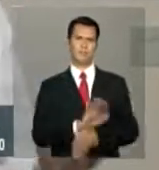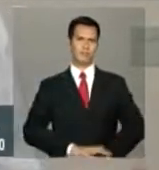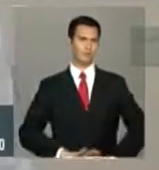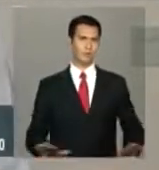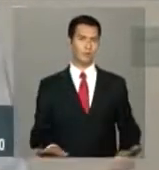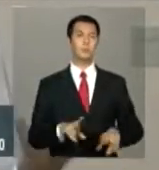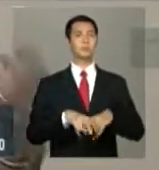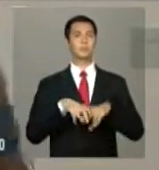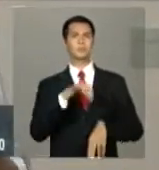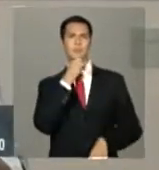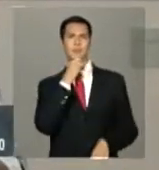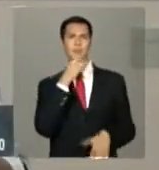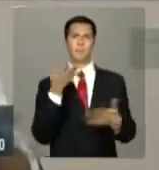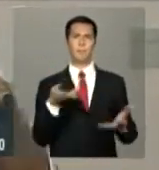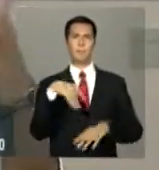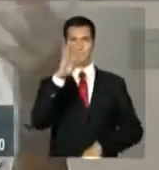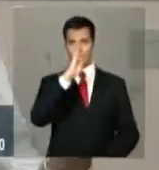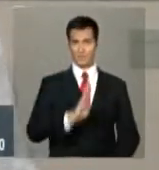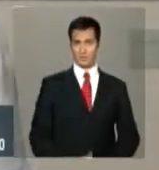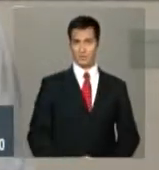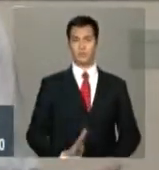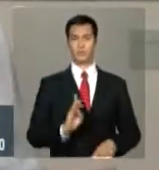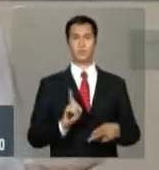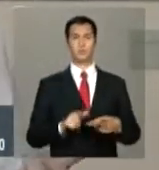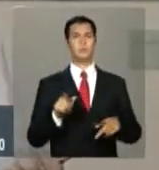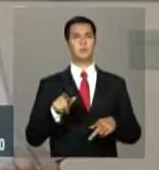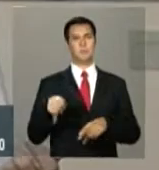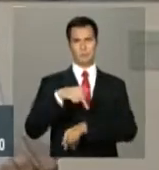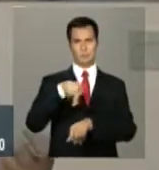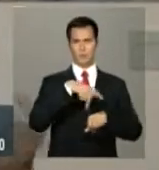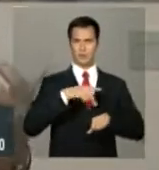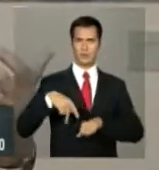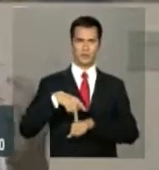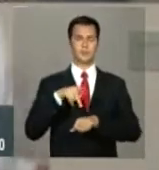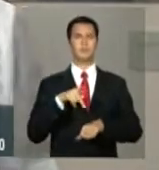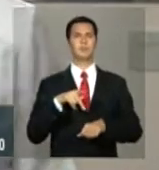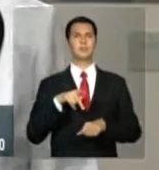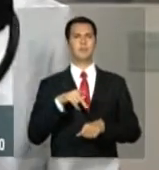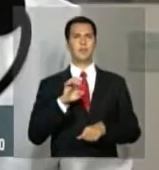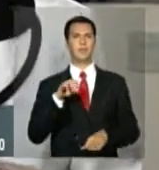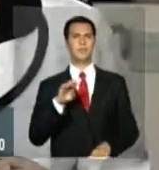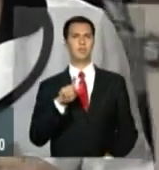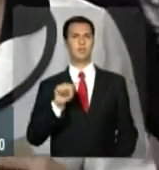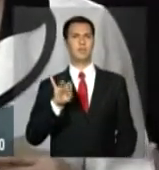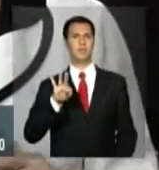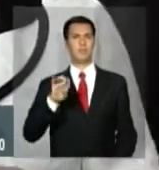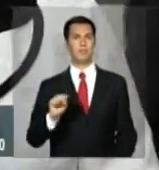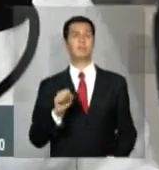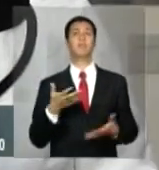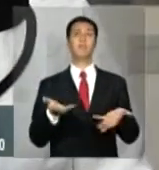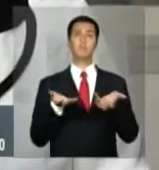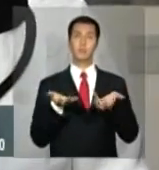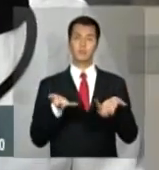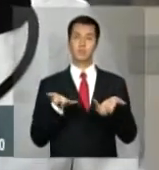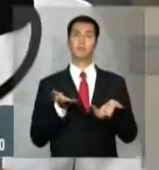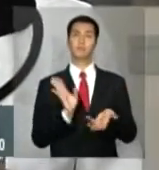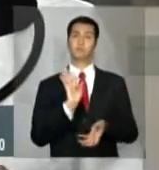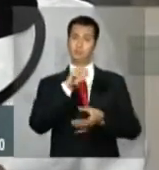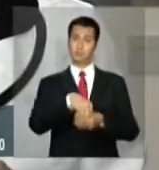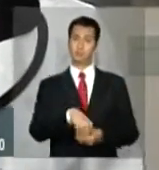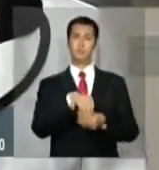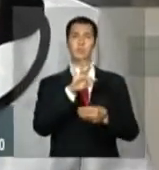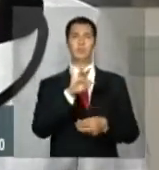sendo, o Brasil e os demais países emergentes, eles reivindicavam que houvesse